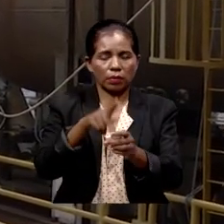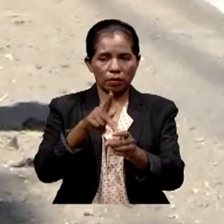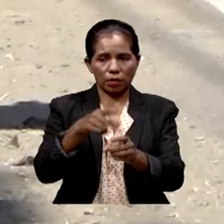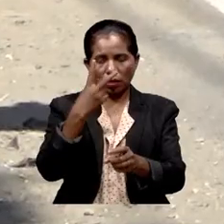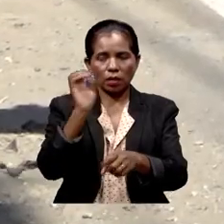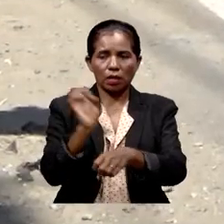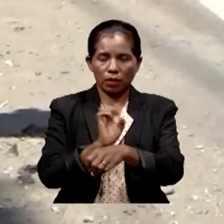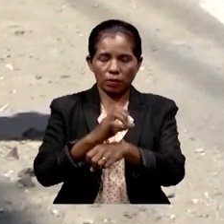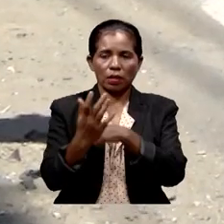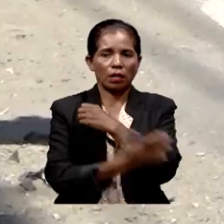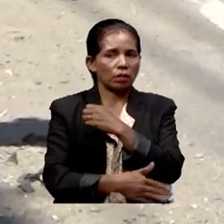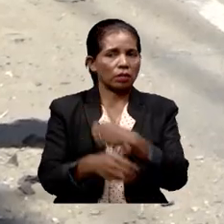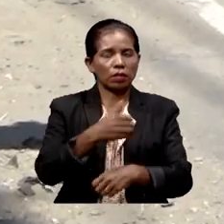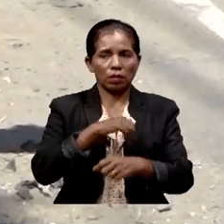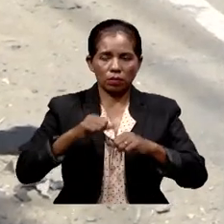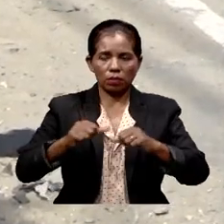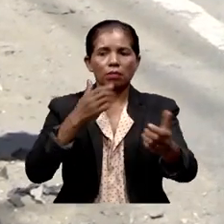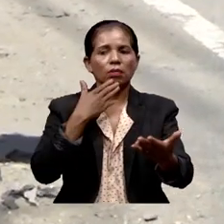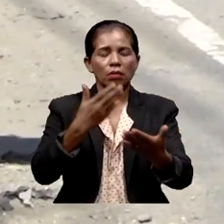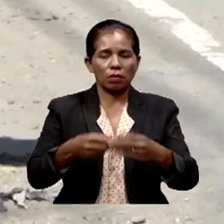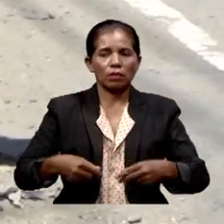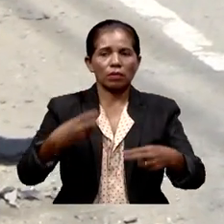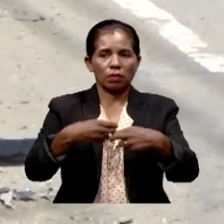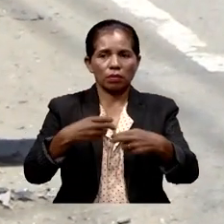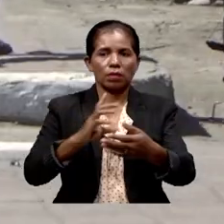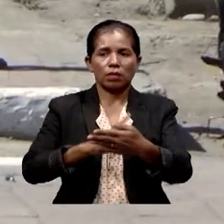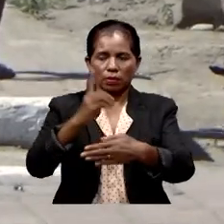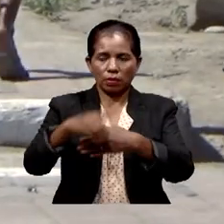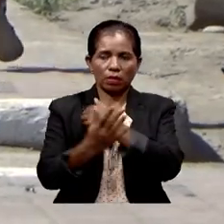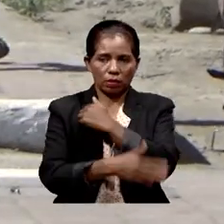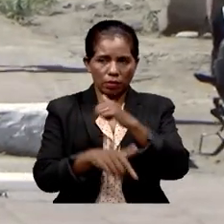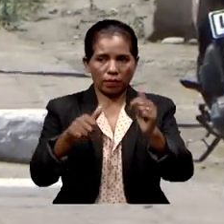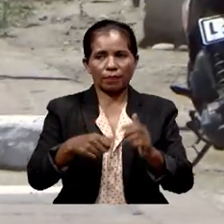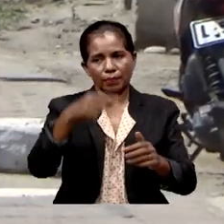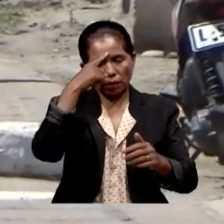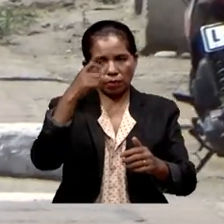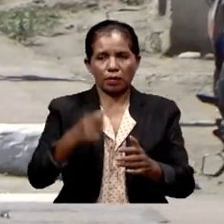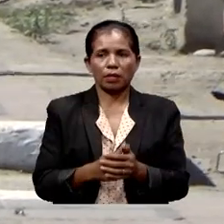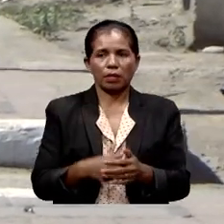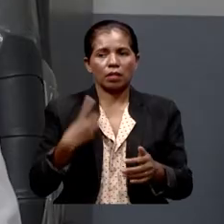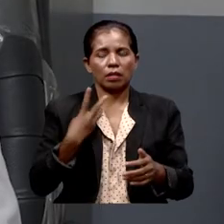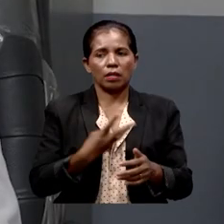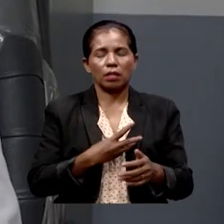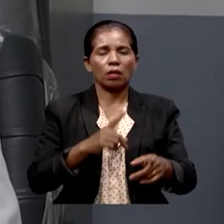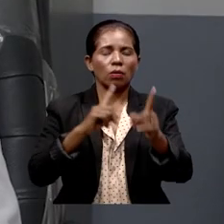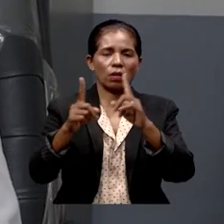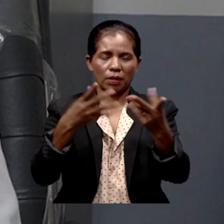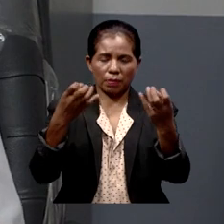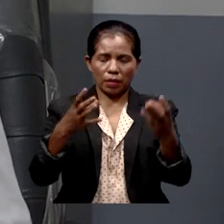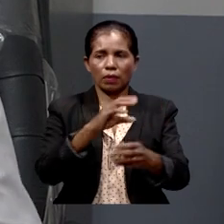diversificação económica e railaran se da kula oho dia nu ne fo impacto ba desenvolvimento e railaran tamba nema ka durante ne kan ita kanta barak liona kona